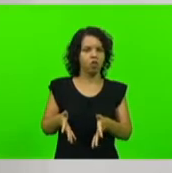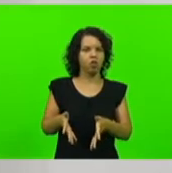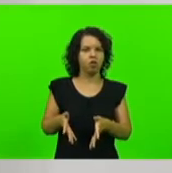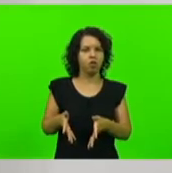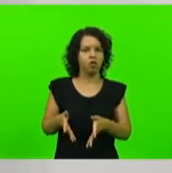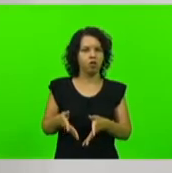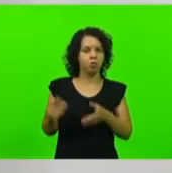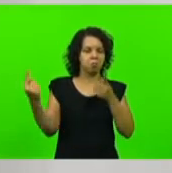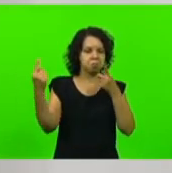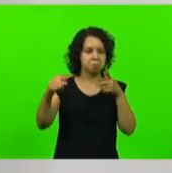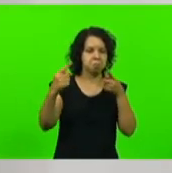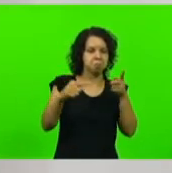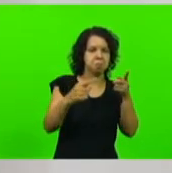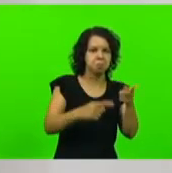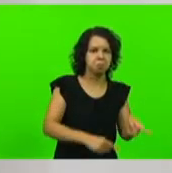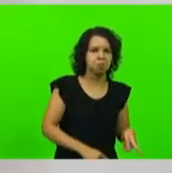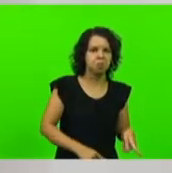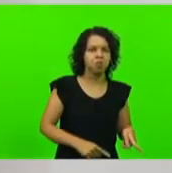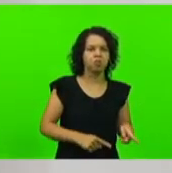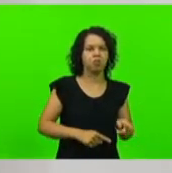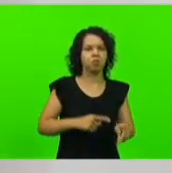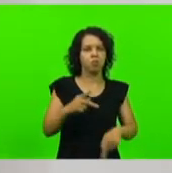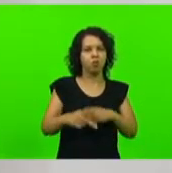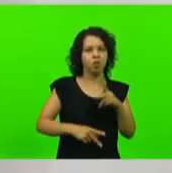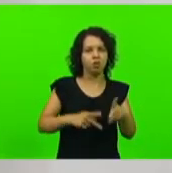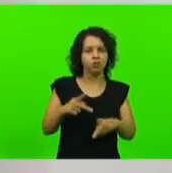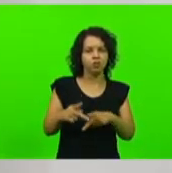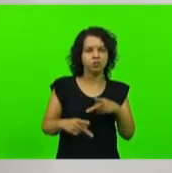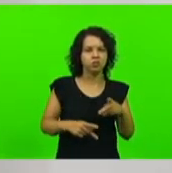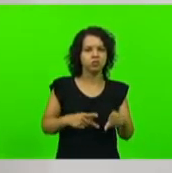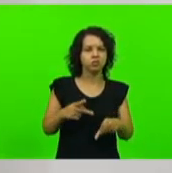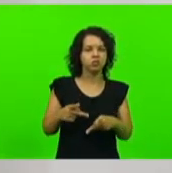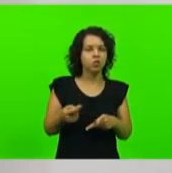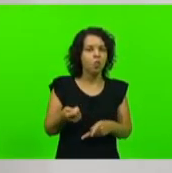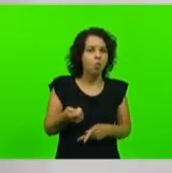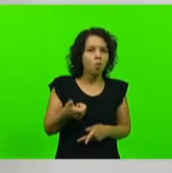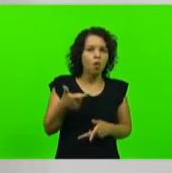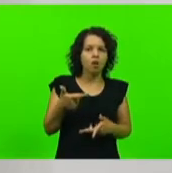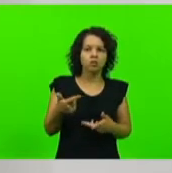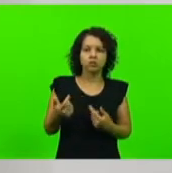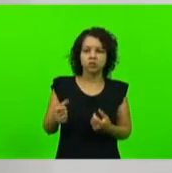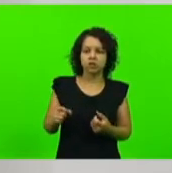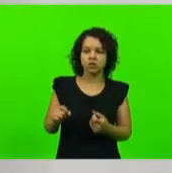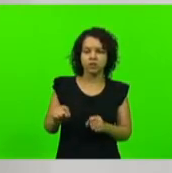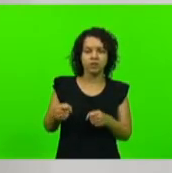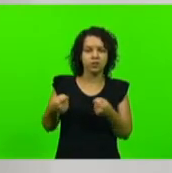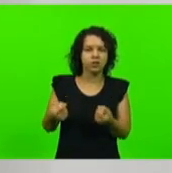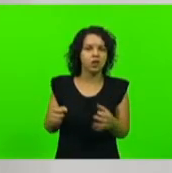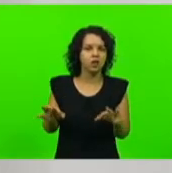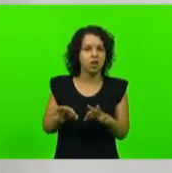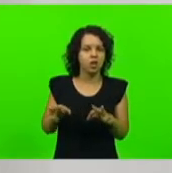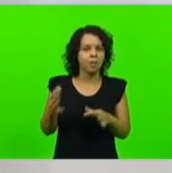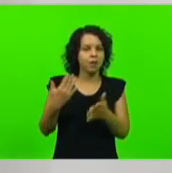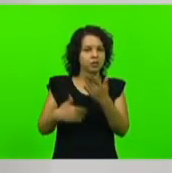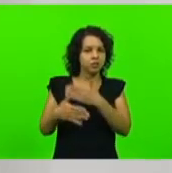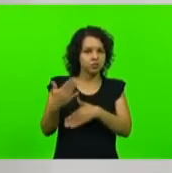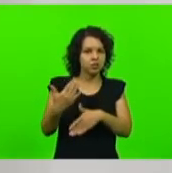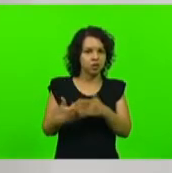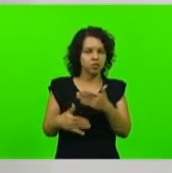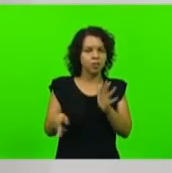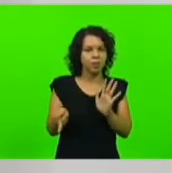agredindo uma nação praticamente indefesa, porque, quando pertencia à União Soviética, ela foi